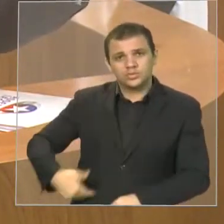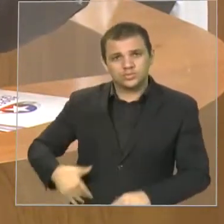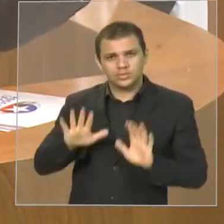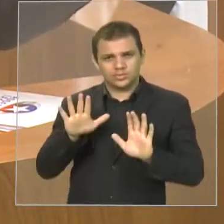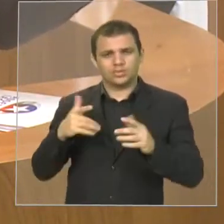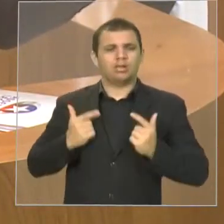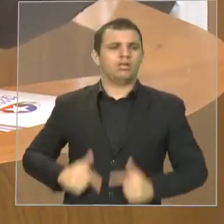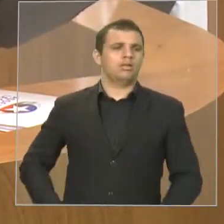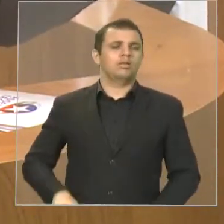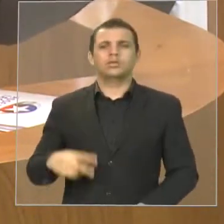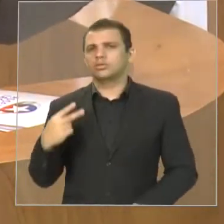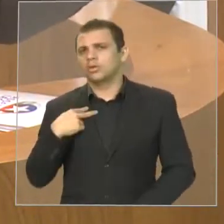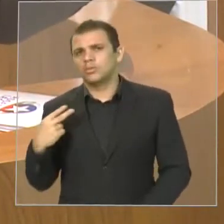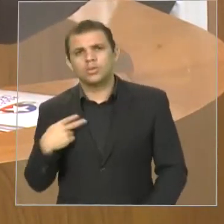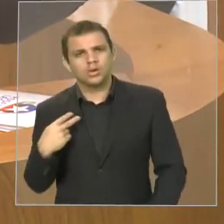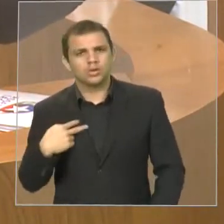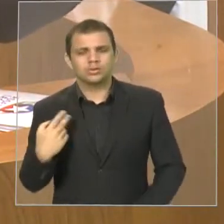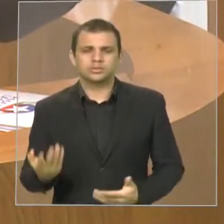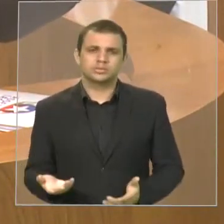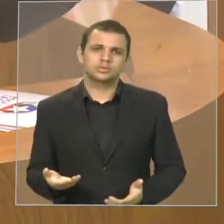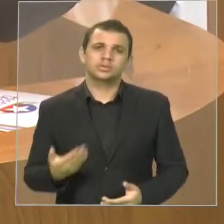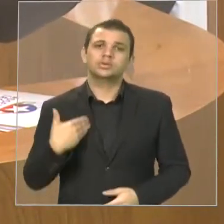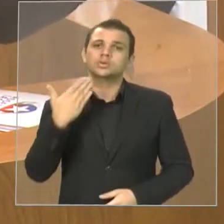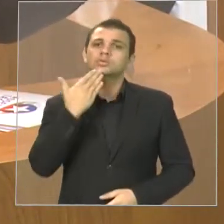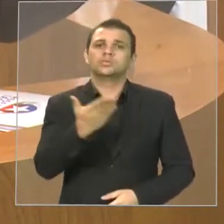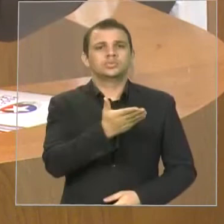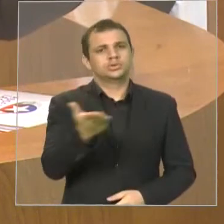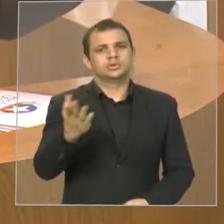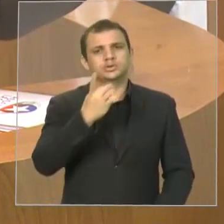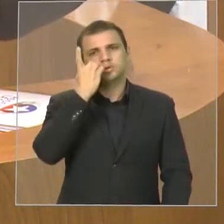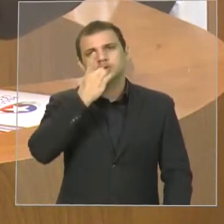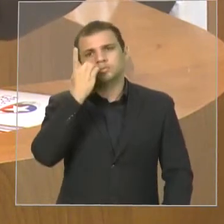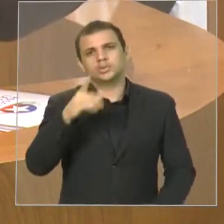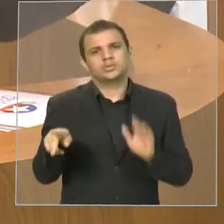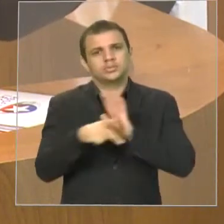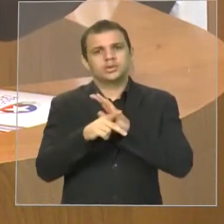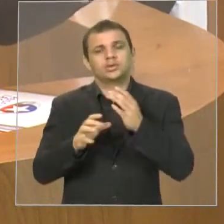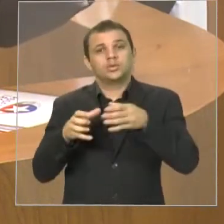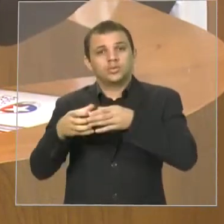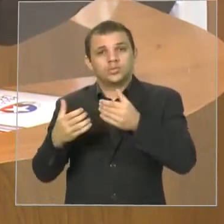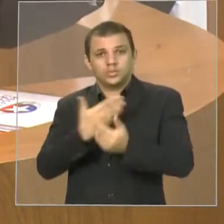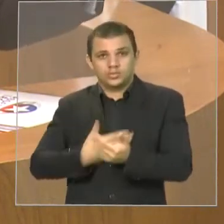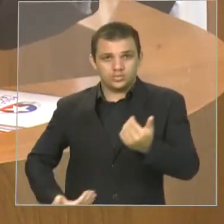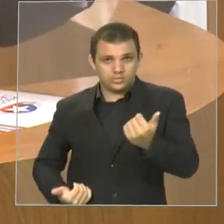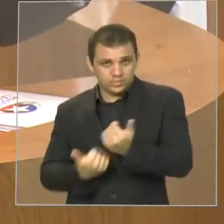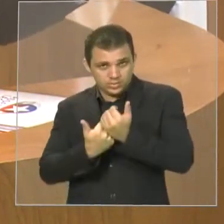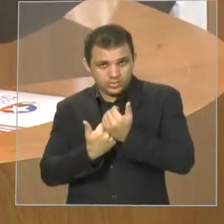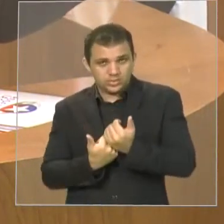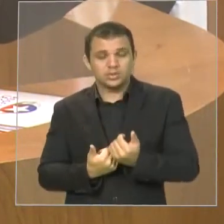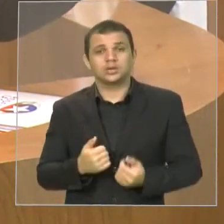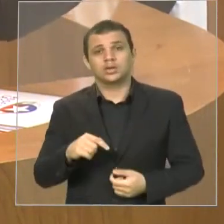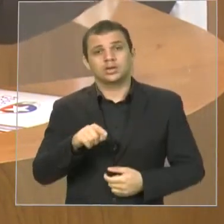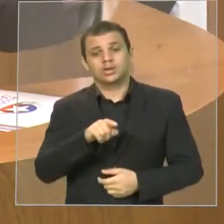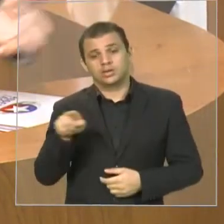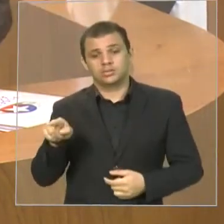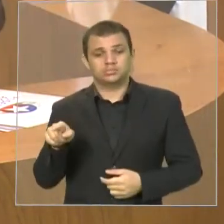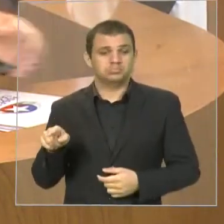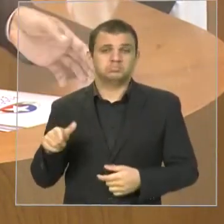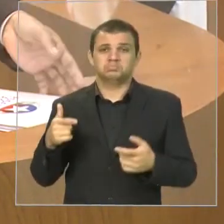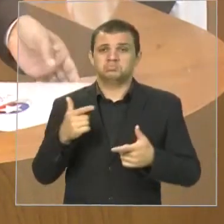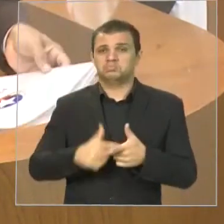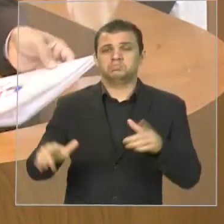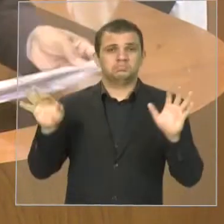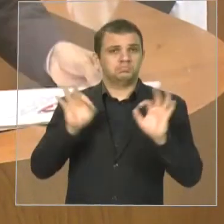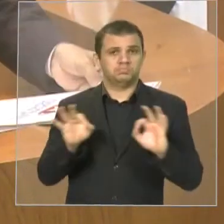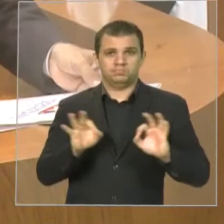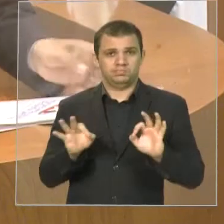obrigação. Então solicito aos demais pares, os deputados da base do governo, que não tem obstáculo nenhum, não tem nenhum tipo de problema,